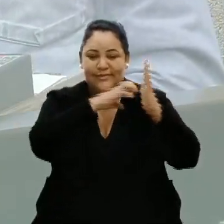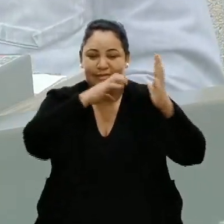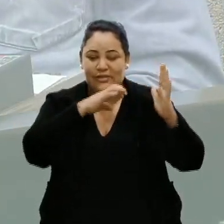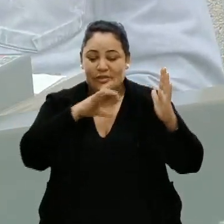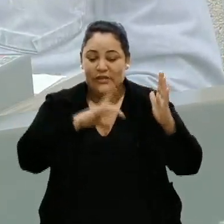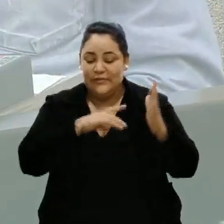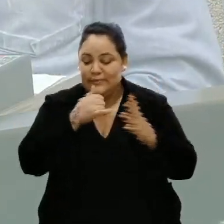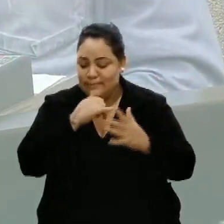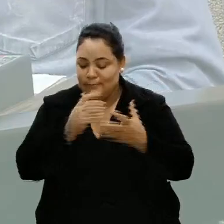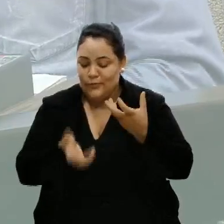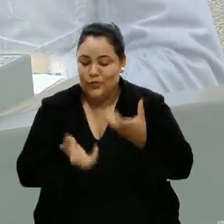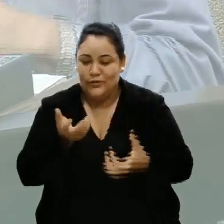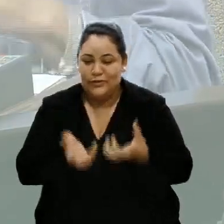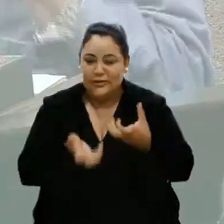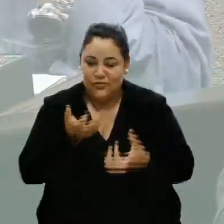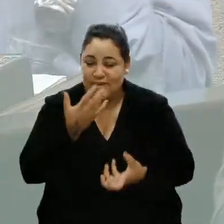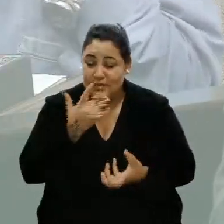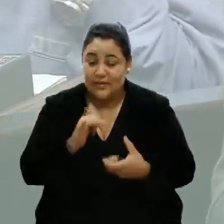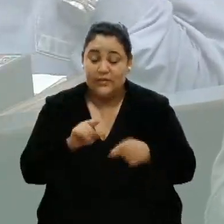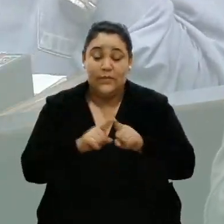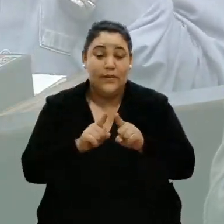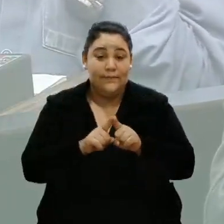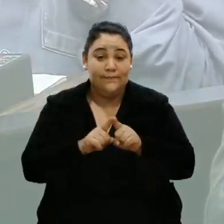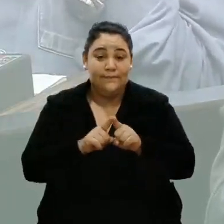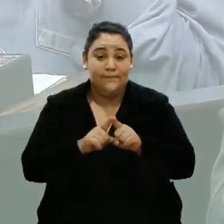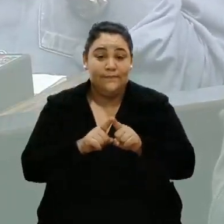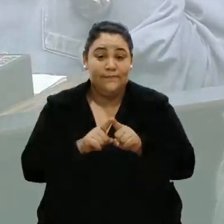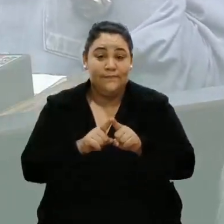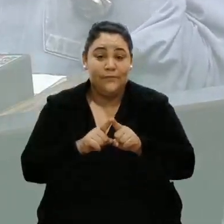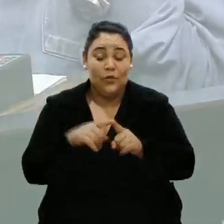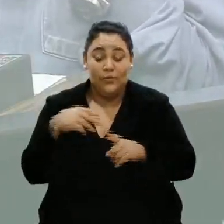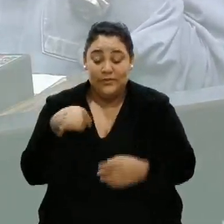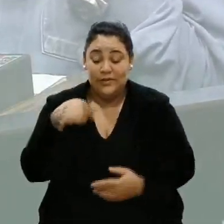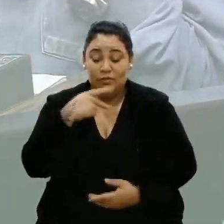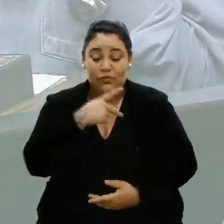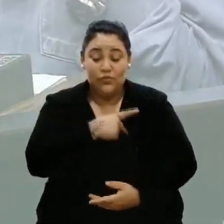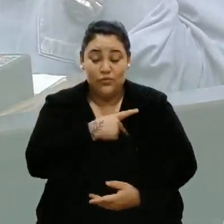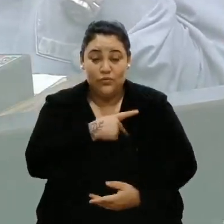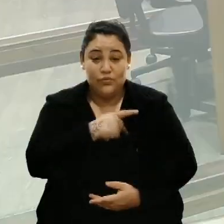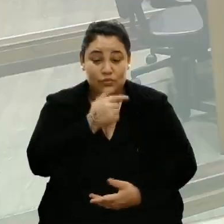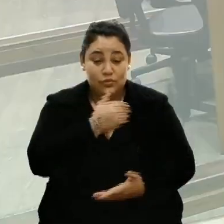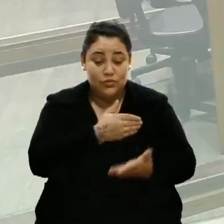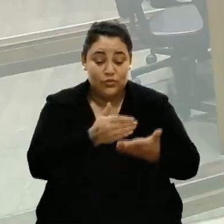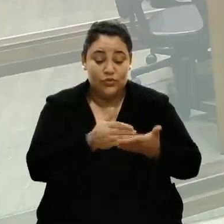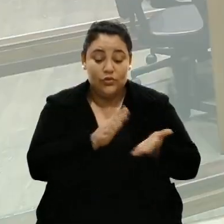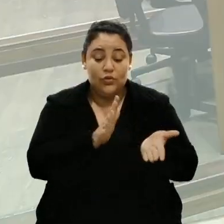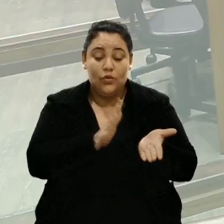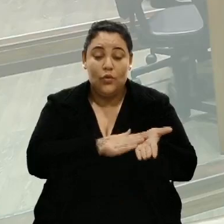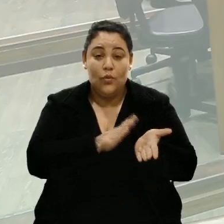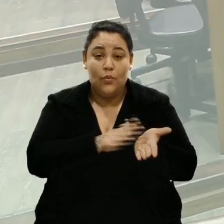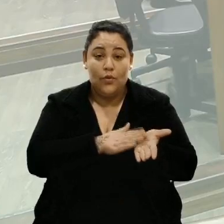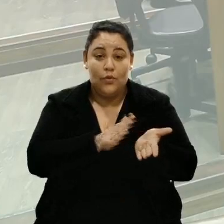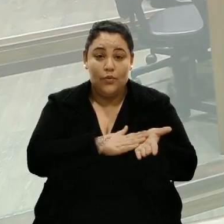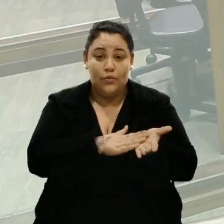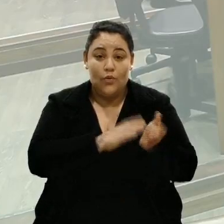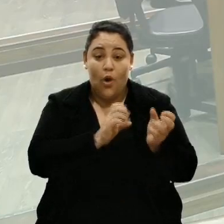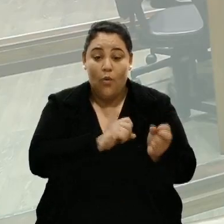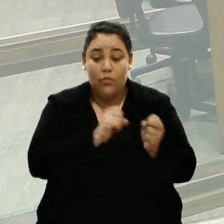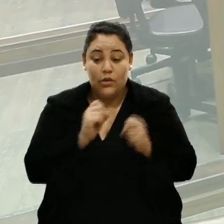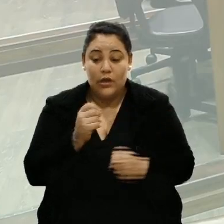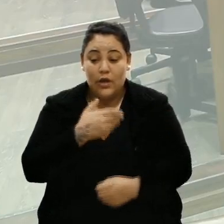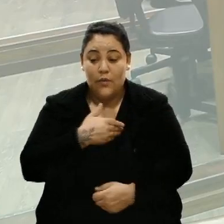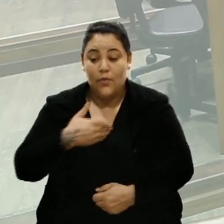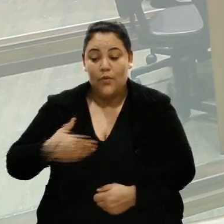incêndio, fez com que viesse, de fato, o Ministério Público cobrar com mais veemência o poder público para dar